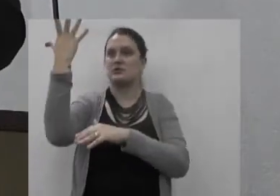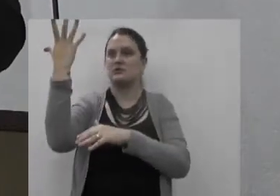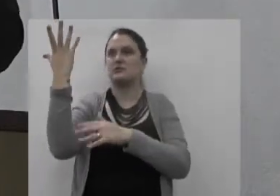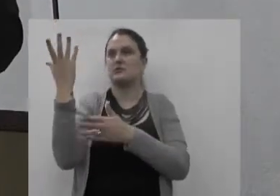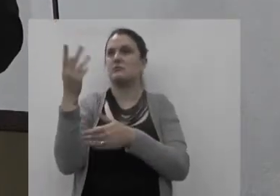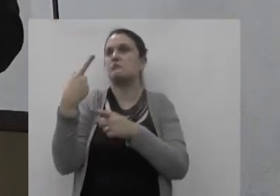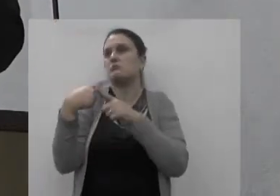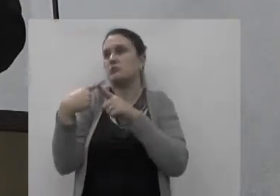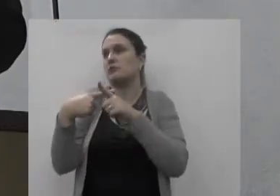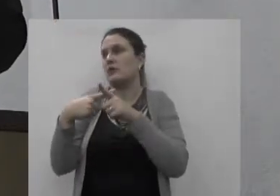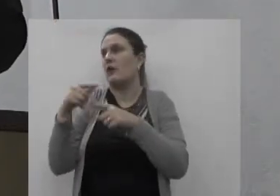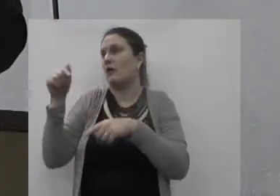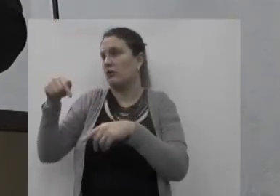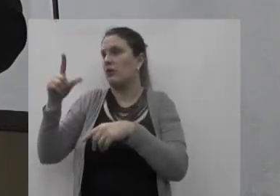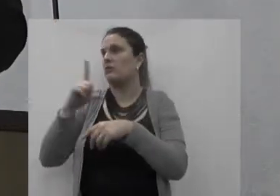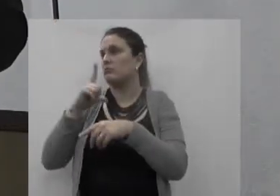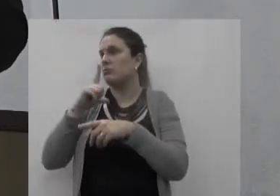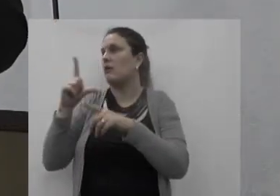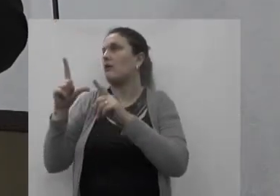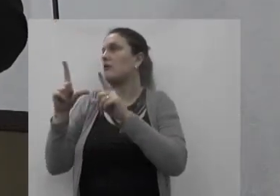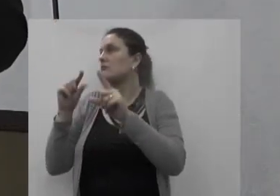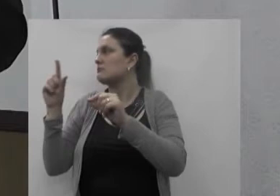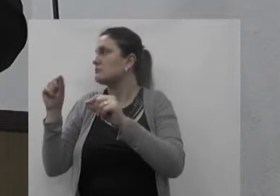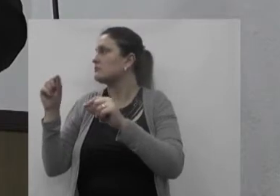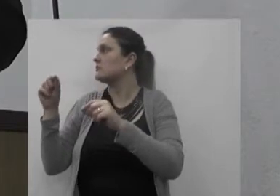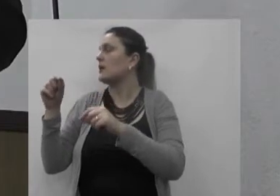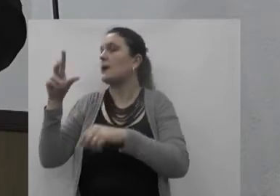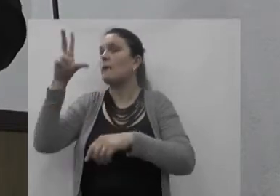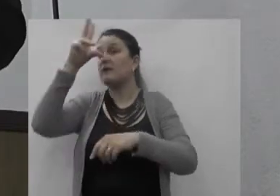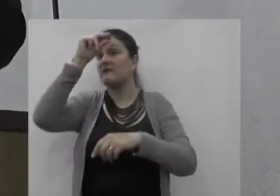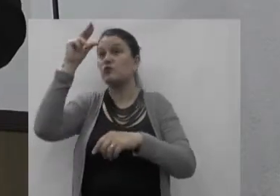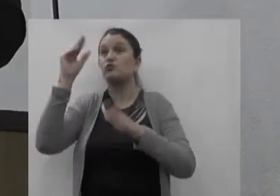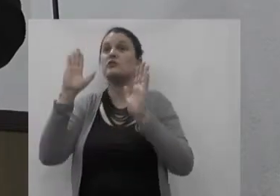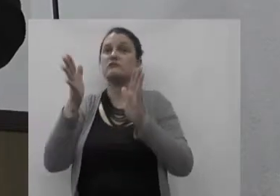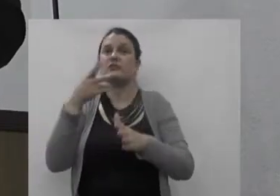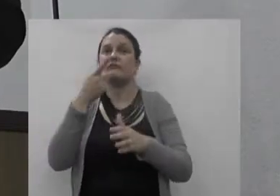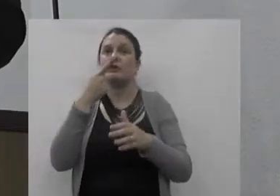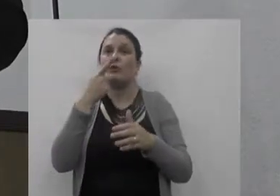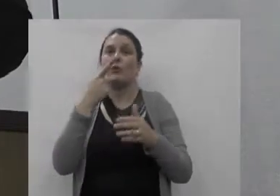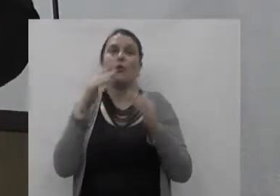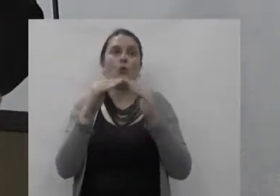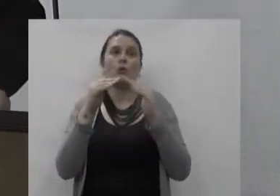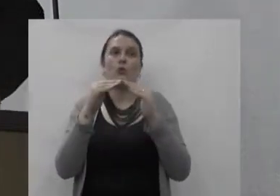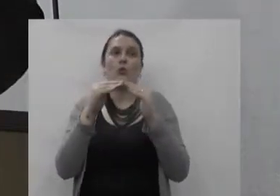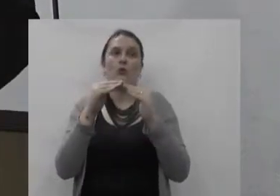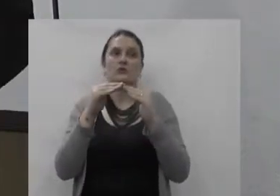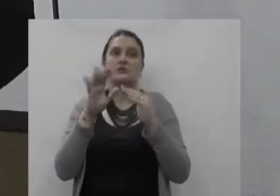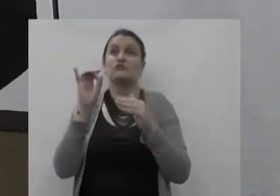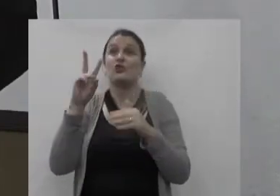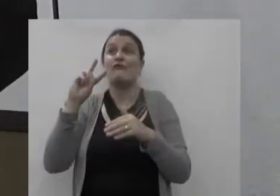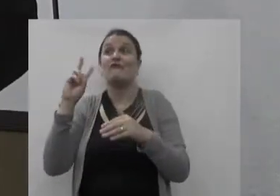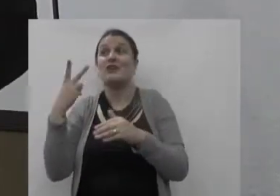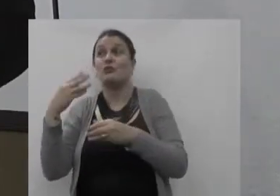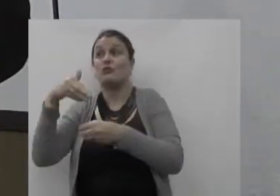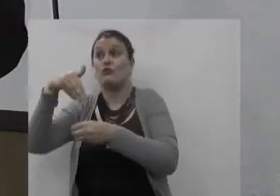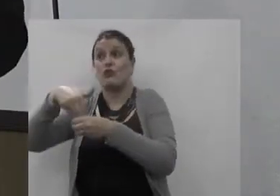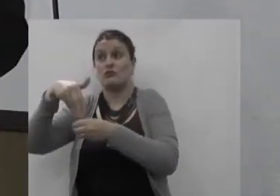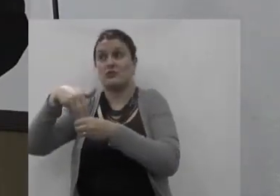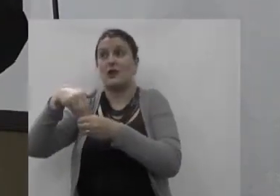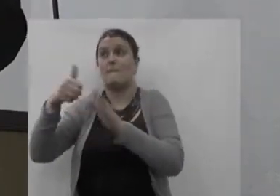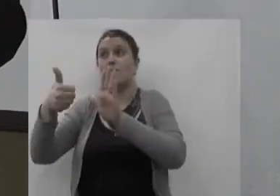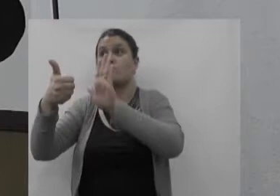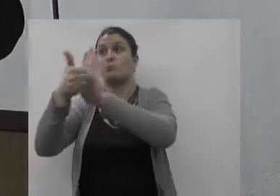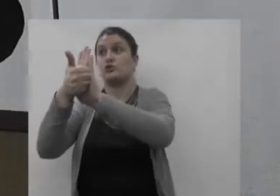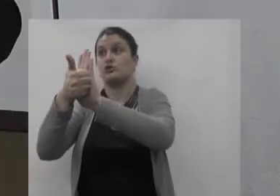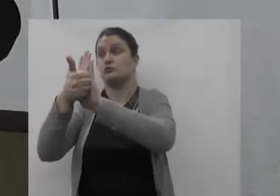Haja vista que, inclusive, temos aí o crivo do nosso prefeito municipal de União da Vitória. Outro assunto que eu gostaria